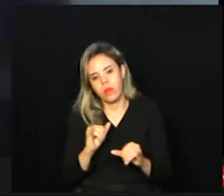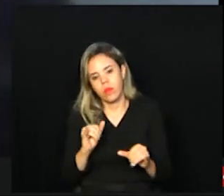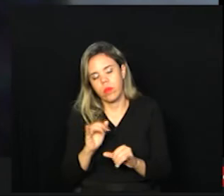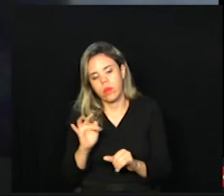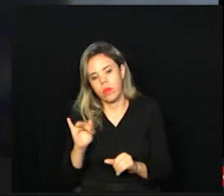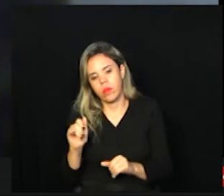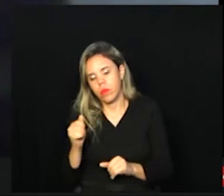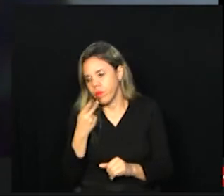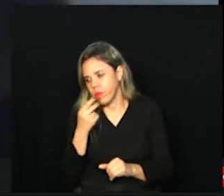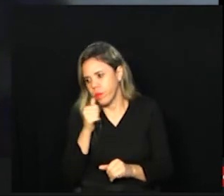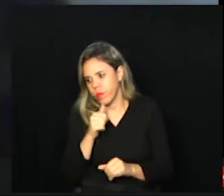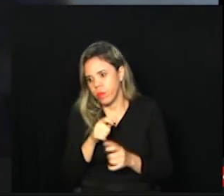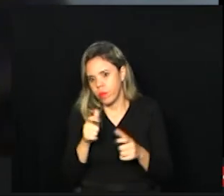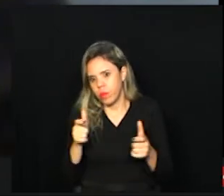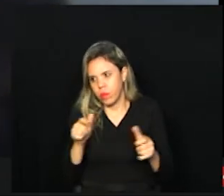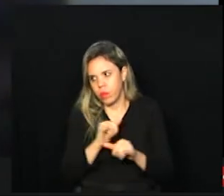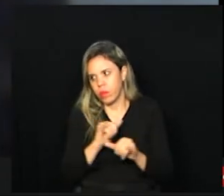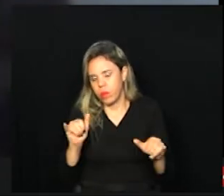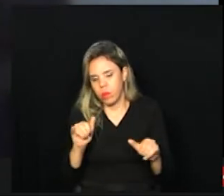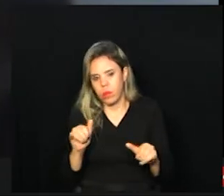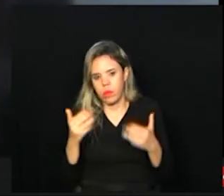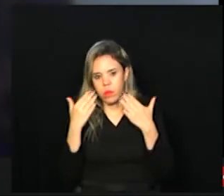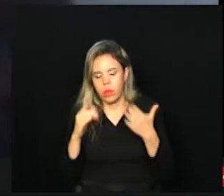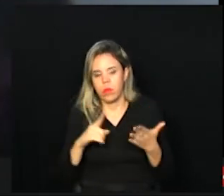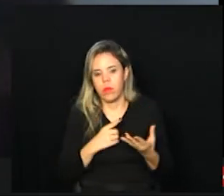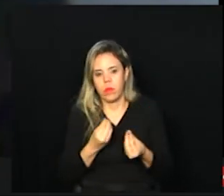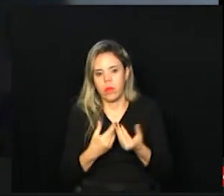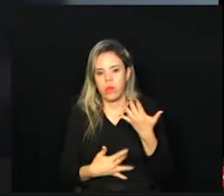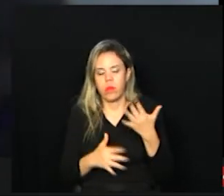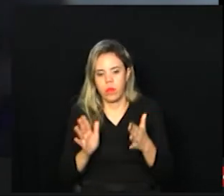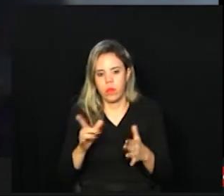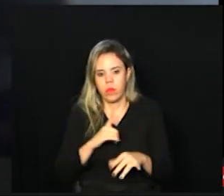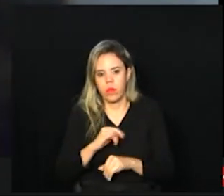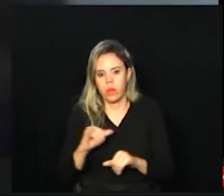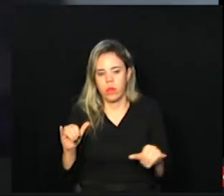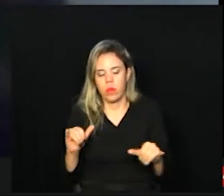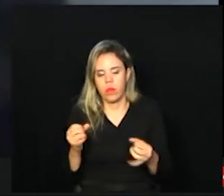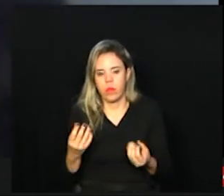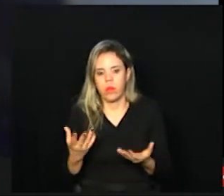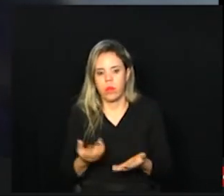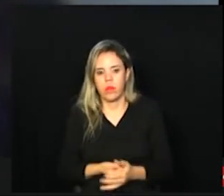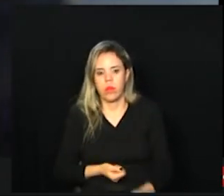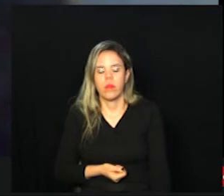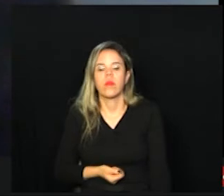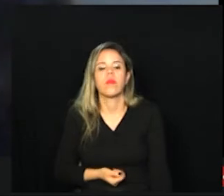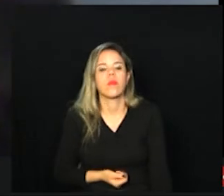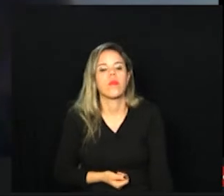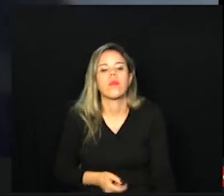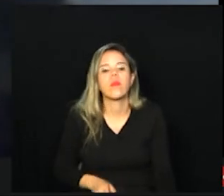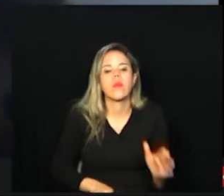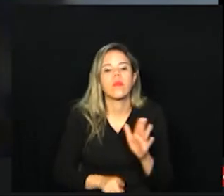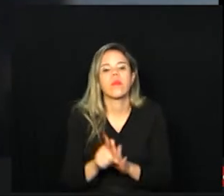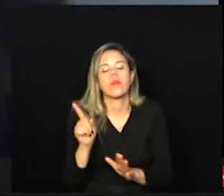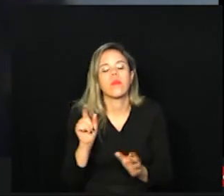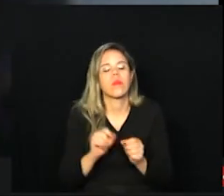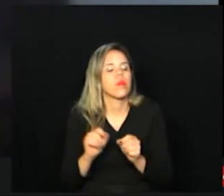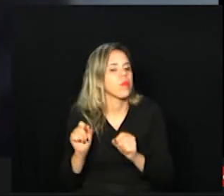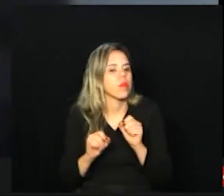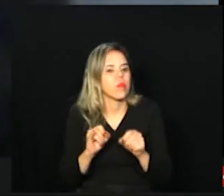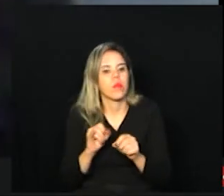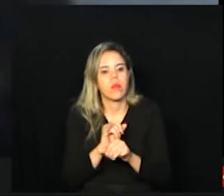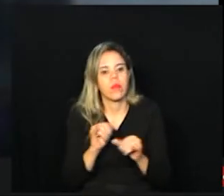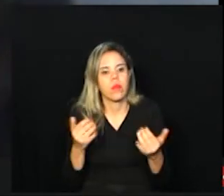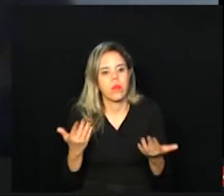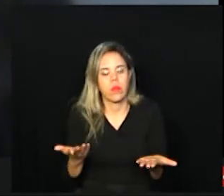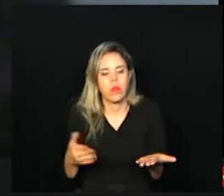né, mais informações e campanhas. Nós temos muitas campanhas e muitas informações. A pergunta que nós devemos fazer é se essas campanhas